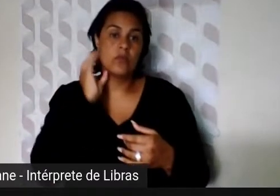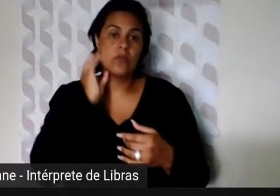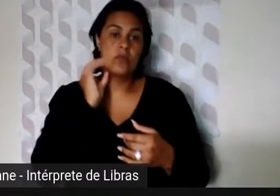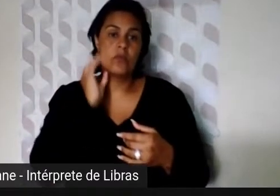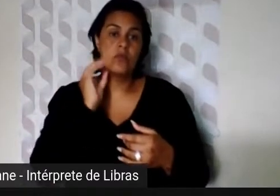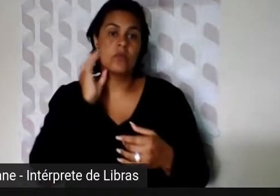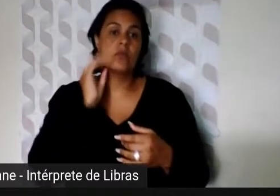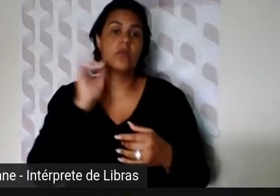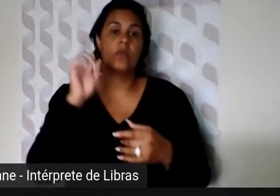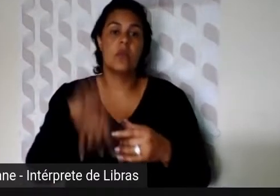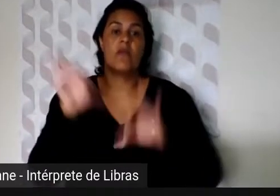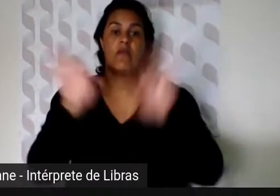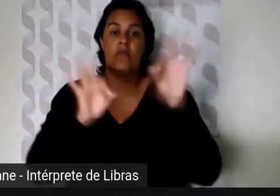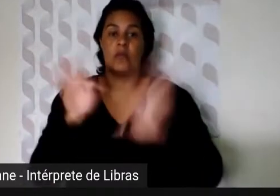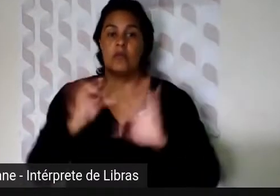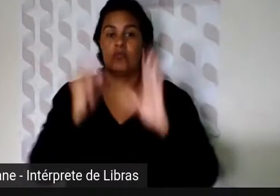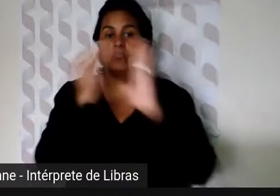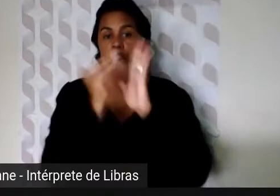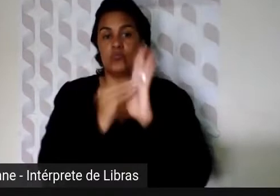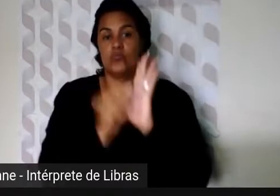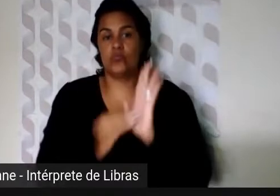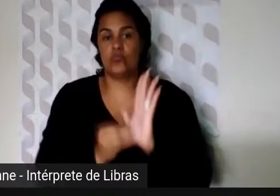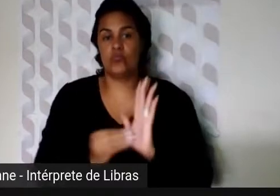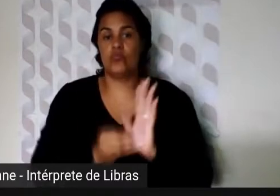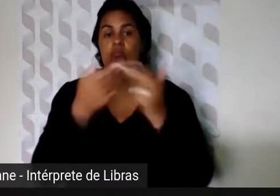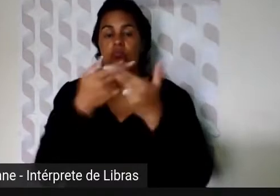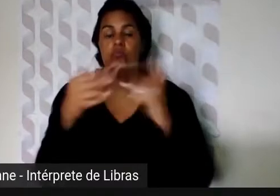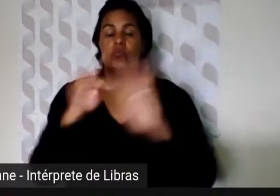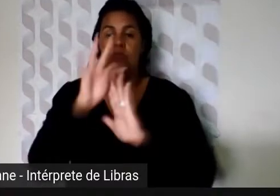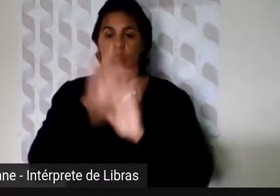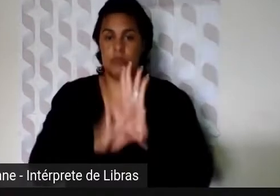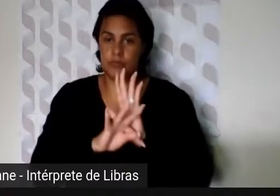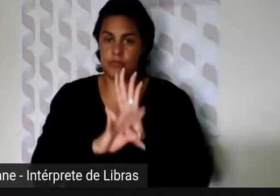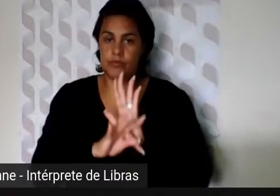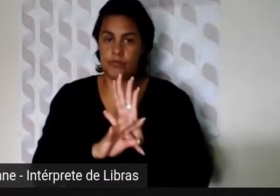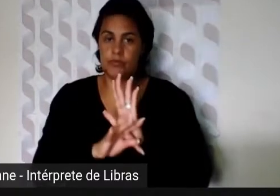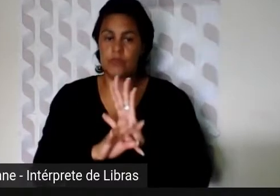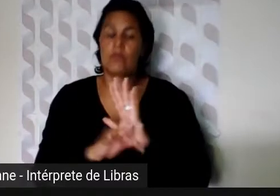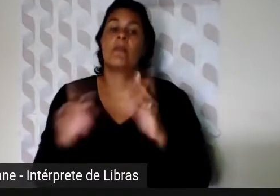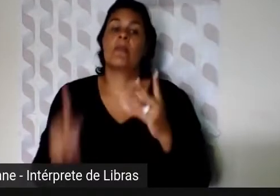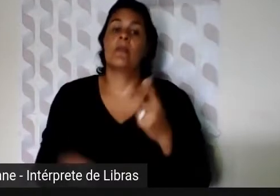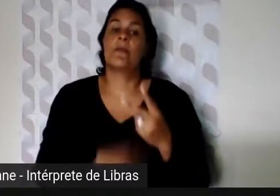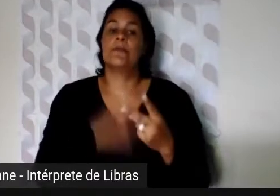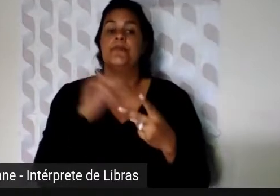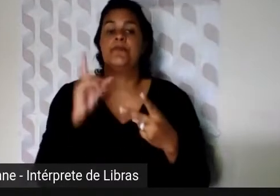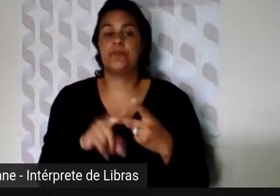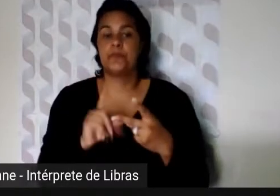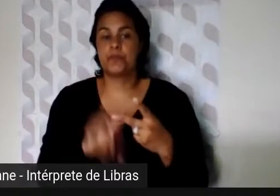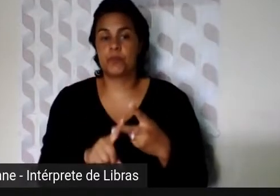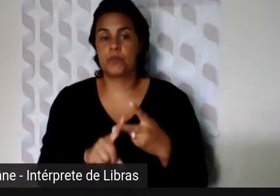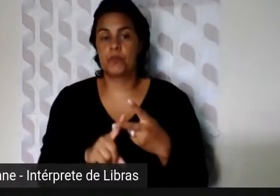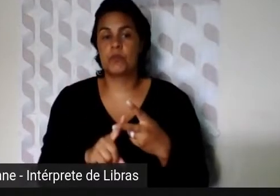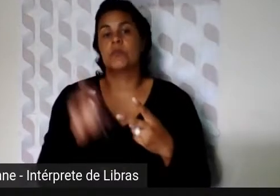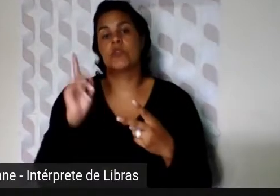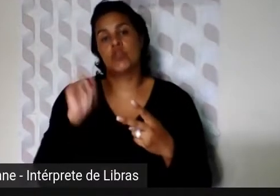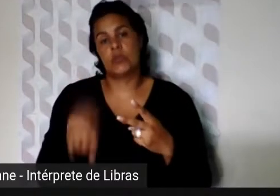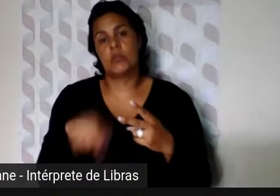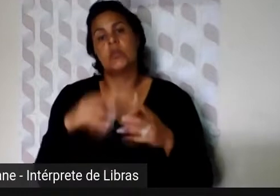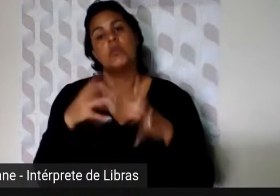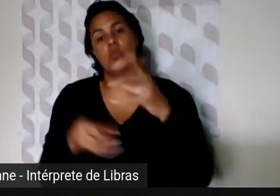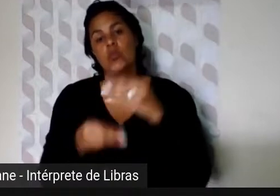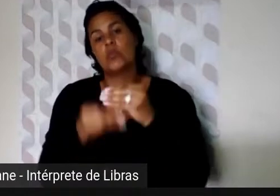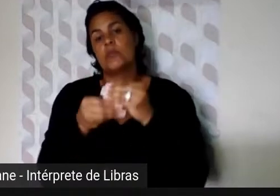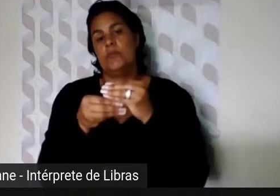na ordem dos dispositivos do texto. Um segundo critério, que aí já é complementar, né, é a questão